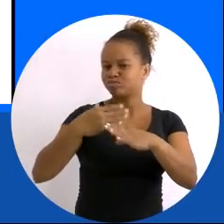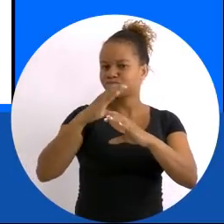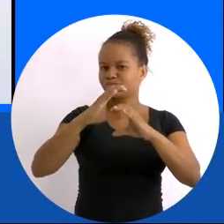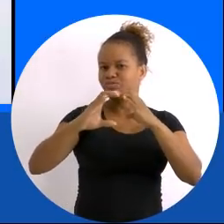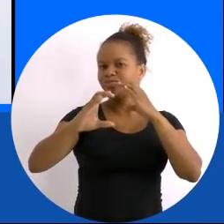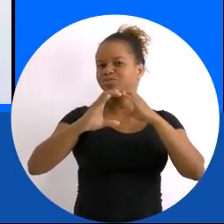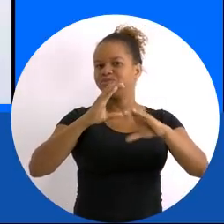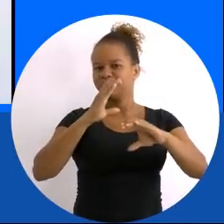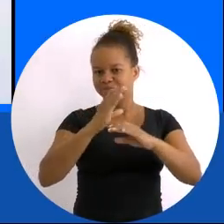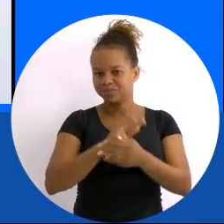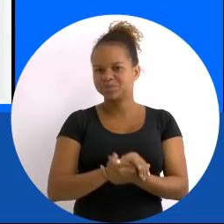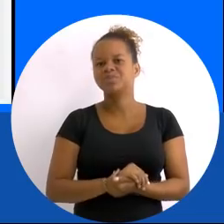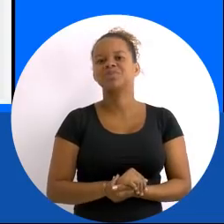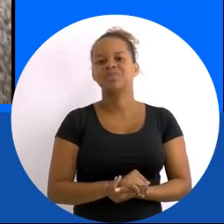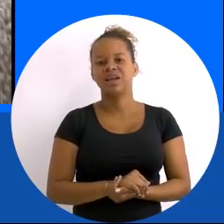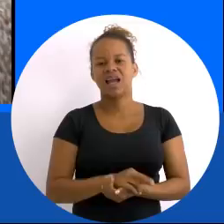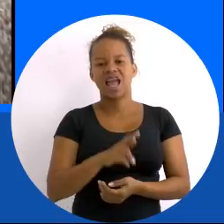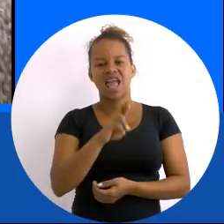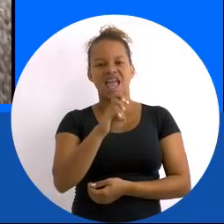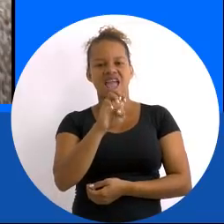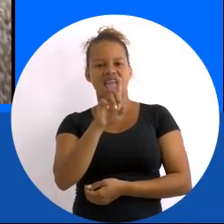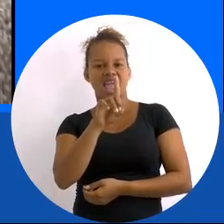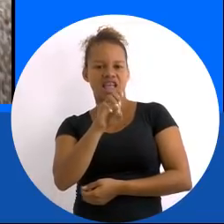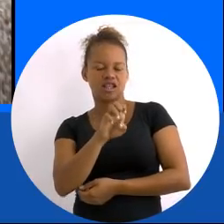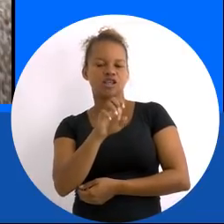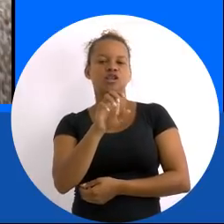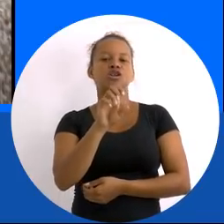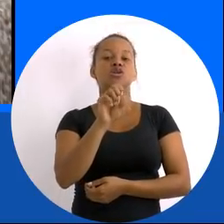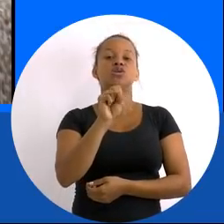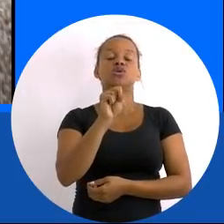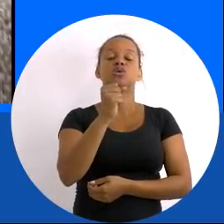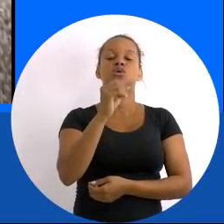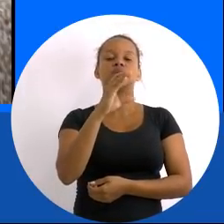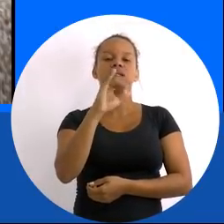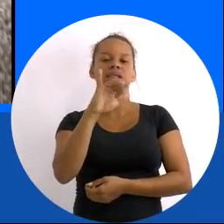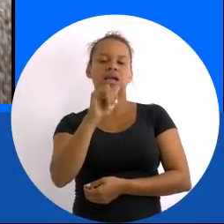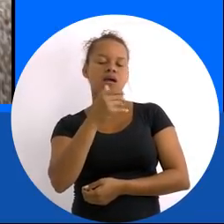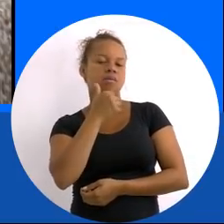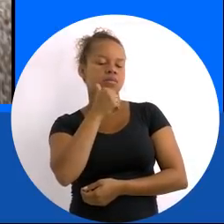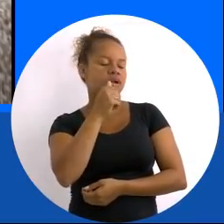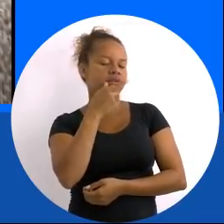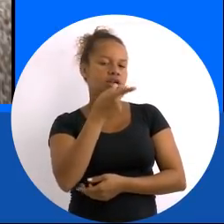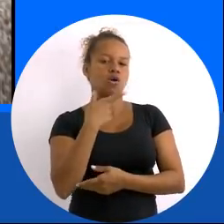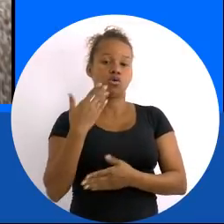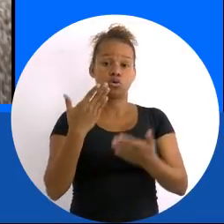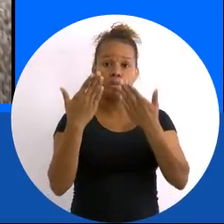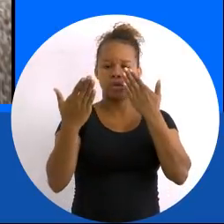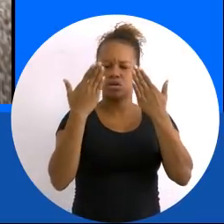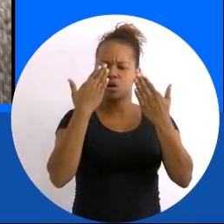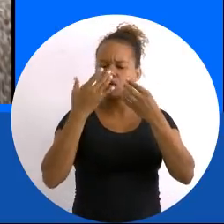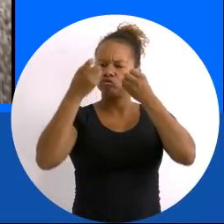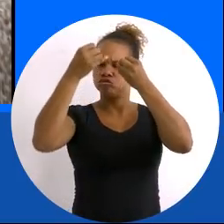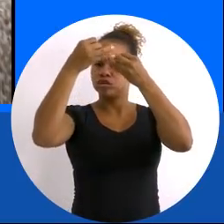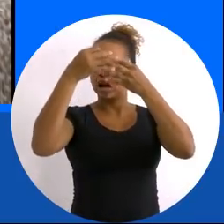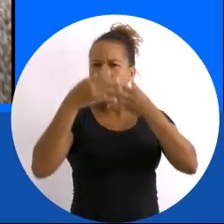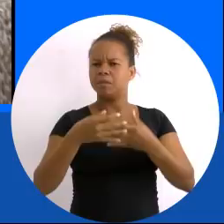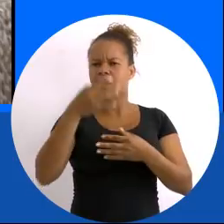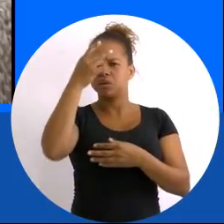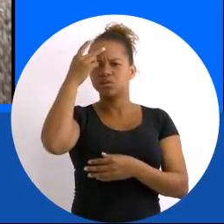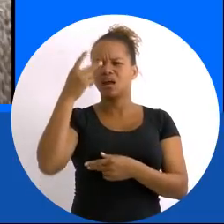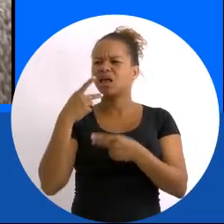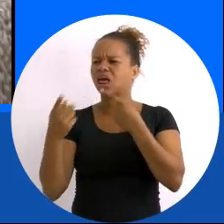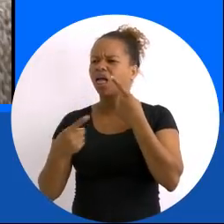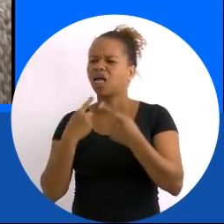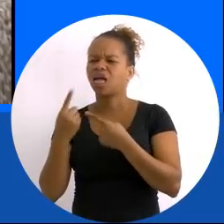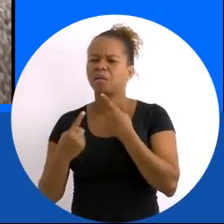comunicação: as redes sociais. Eu sou psicóloga, então hoje em dia eu vejo muito claramente assim no consultório que as pessoas reclamam